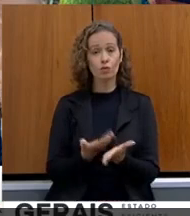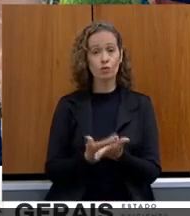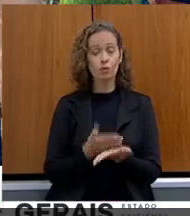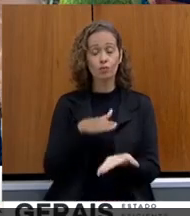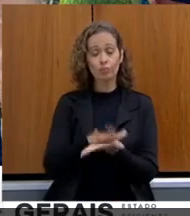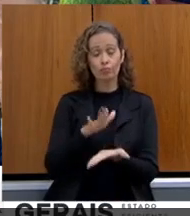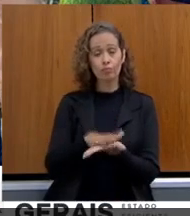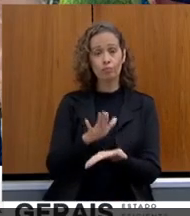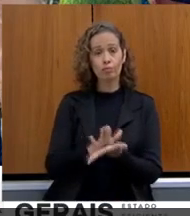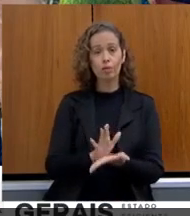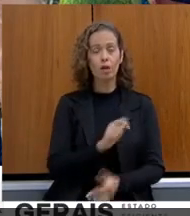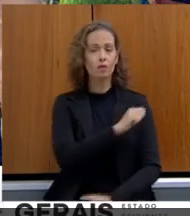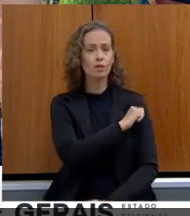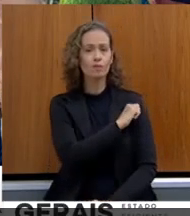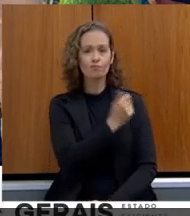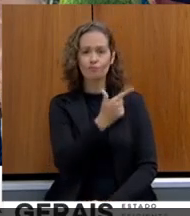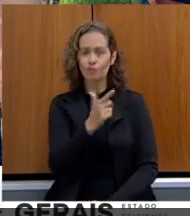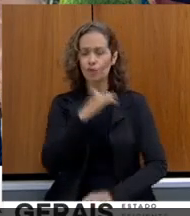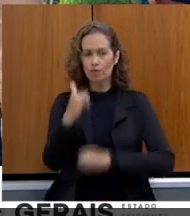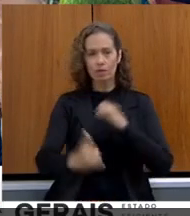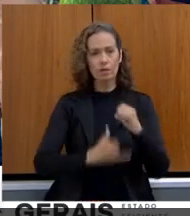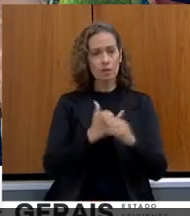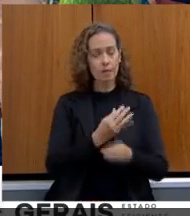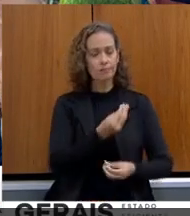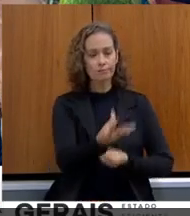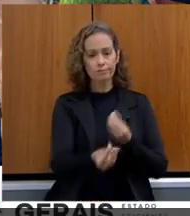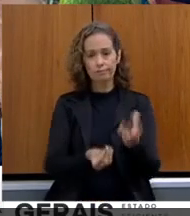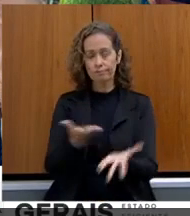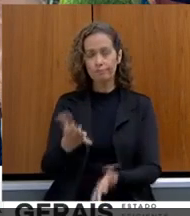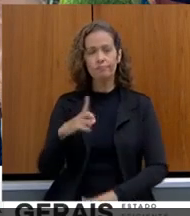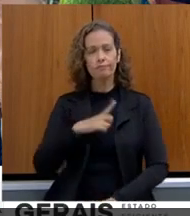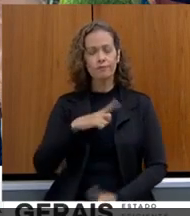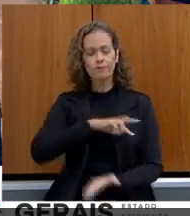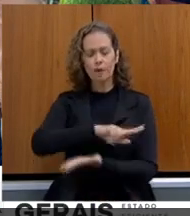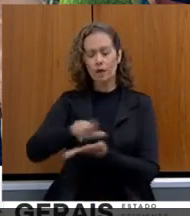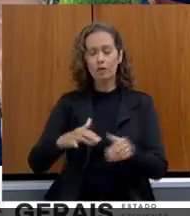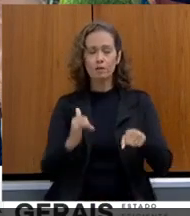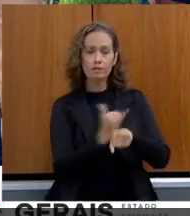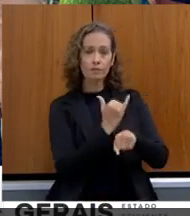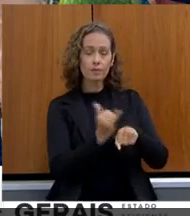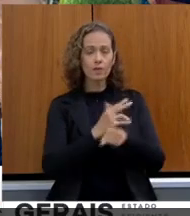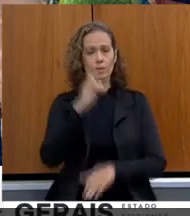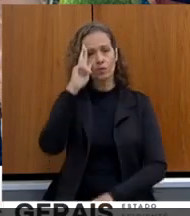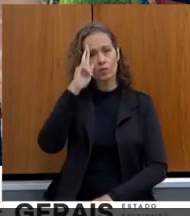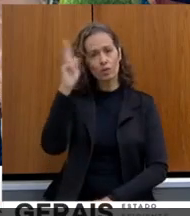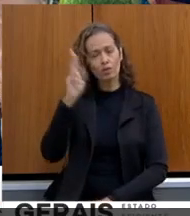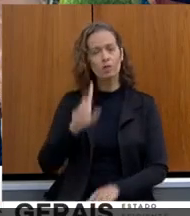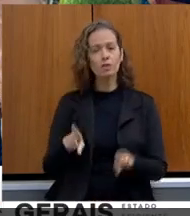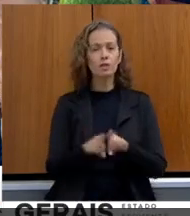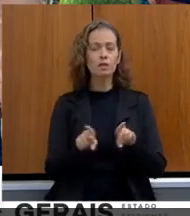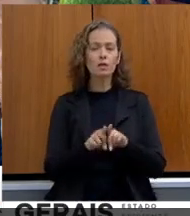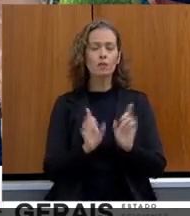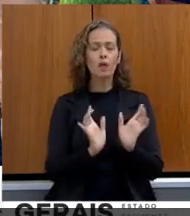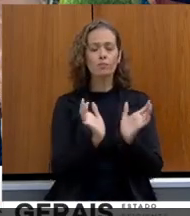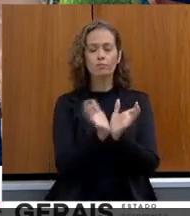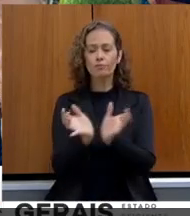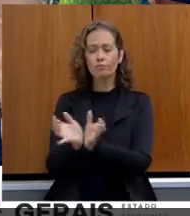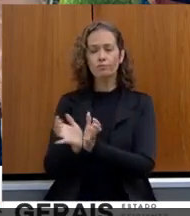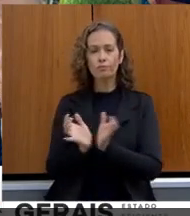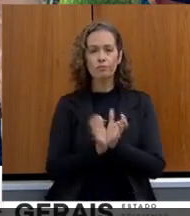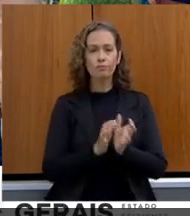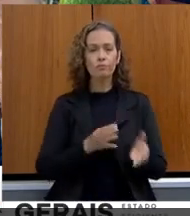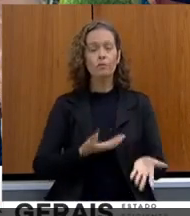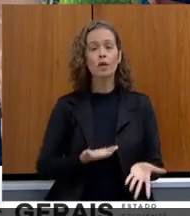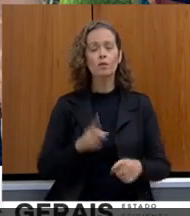os alunos que não têm acesso à internet tivemos diversas estratégias criadas pelos diretores pelas comunidades para a distribuição desse material